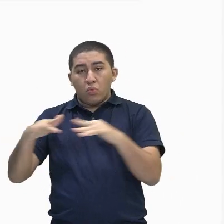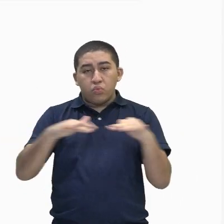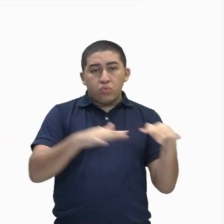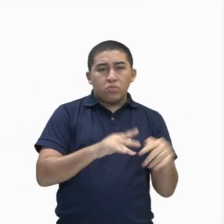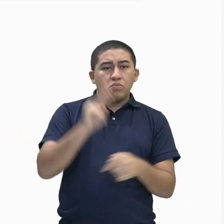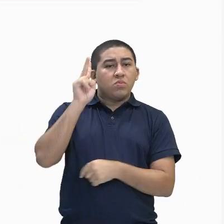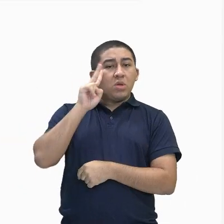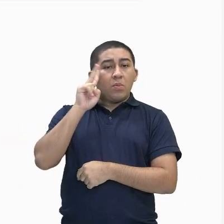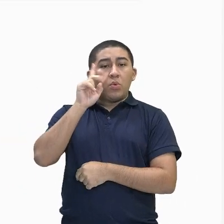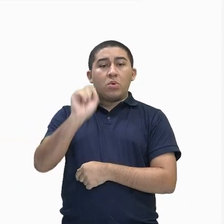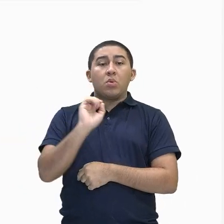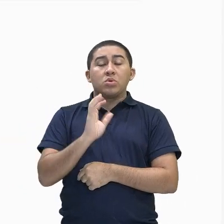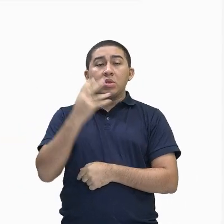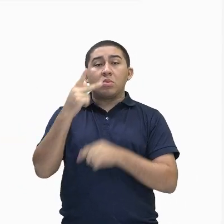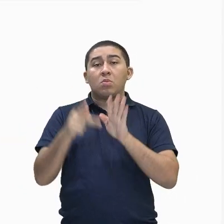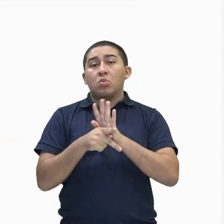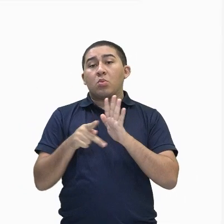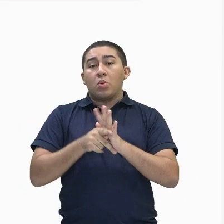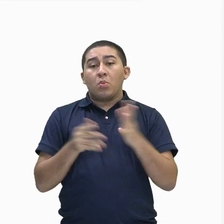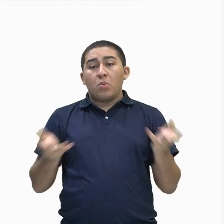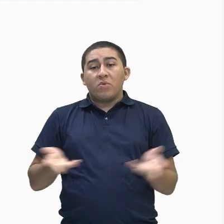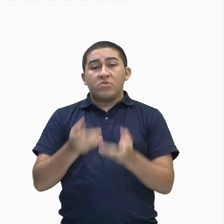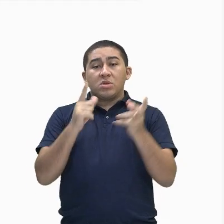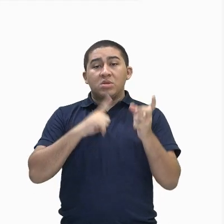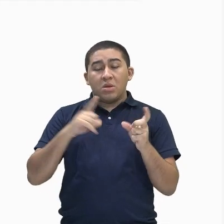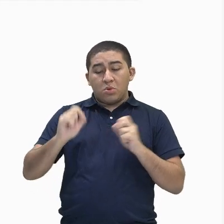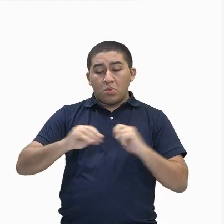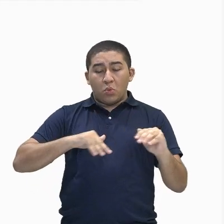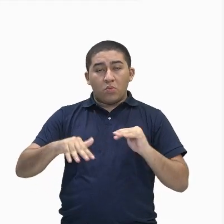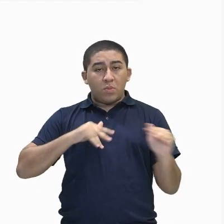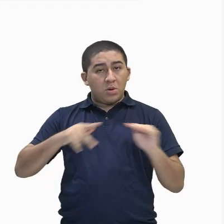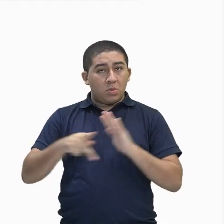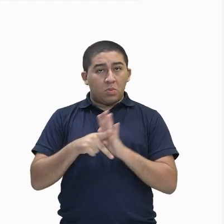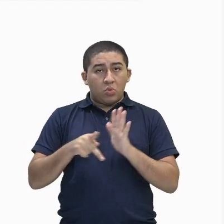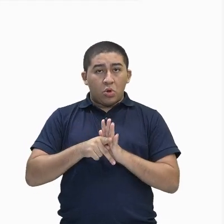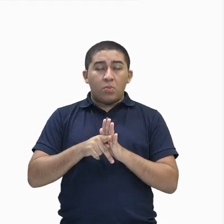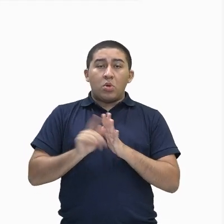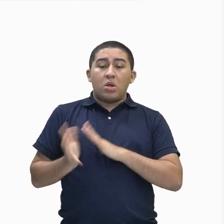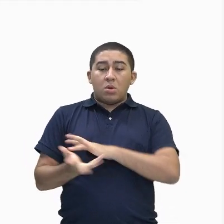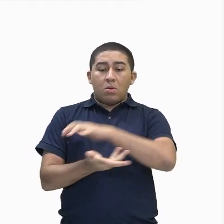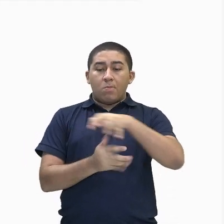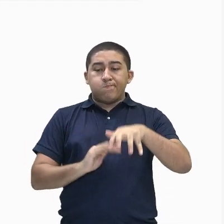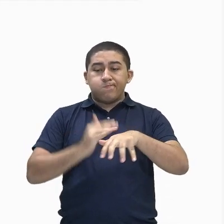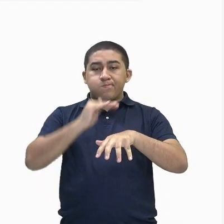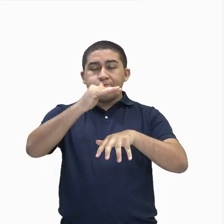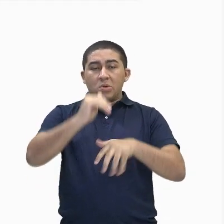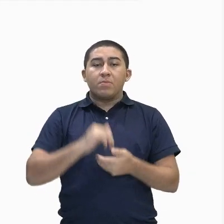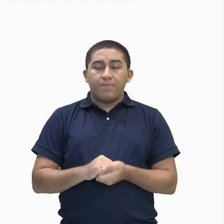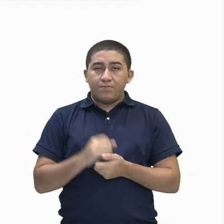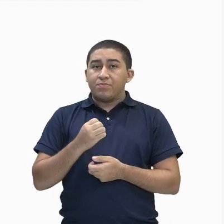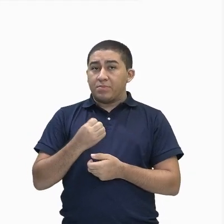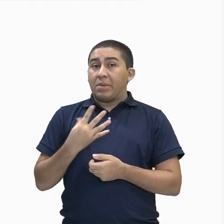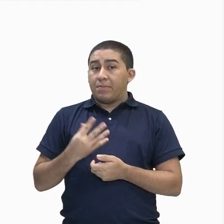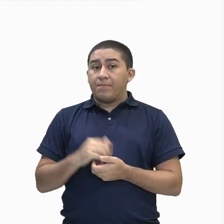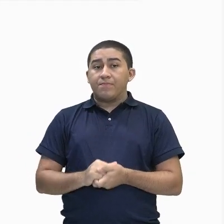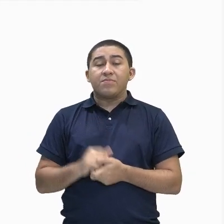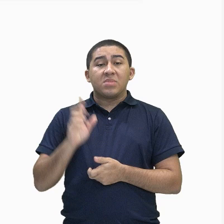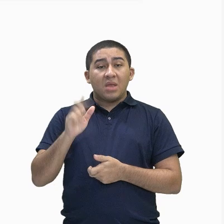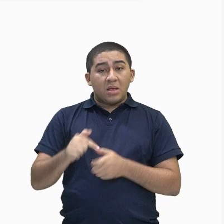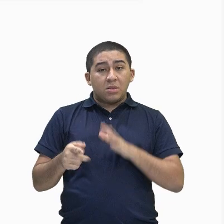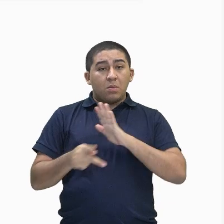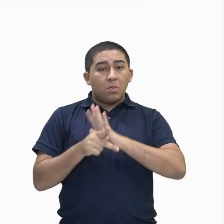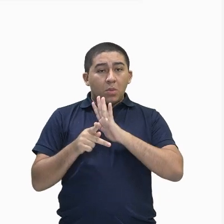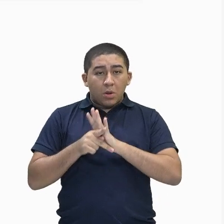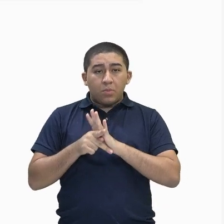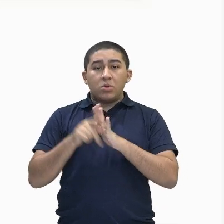pouco, promovida ali pelas correntes de convecção da atmosfera? Muito bem. Então, essas correntes marítimas superficiais,